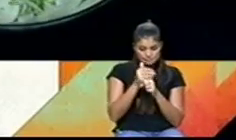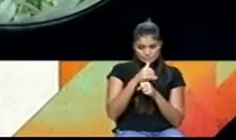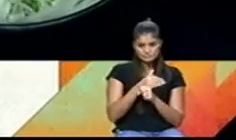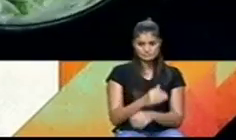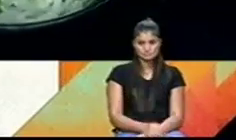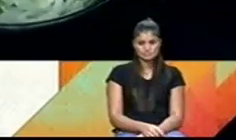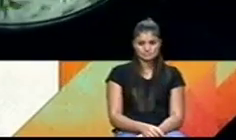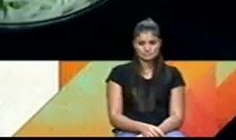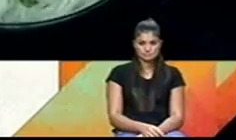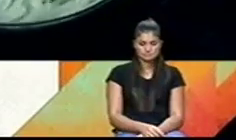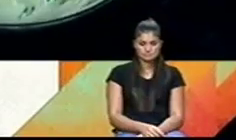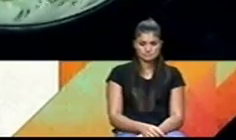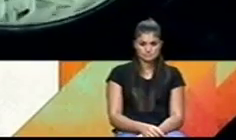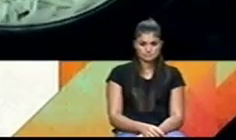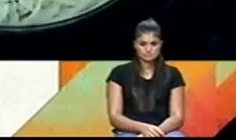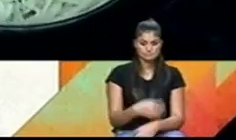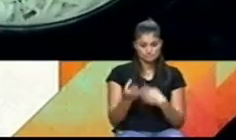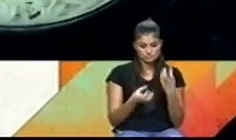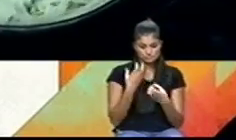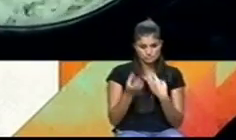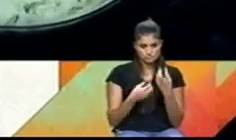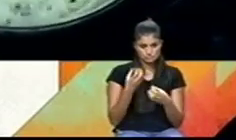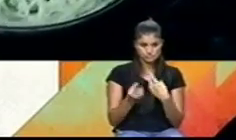Uhum. Vamos deixar que cozinhe.